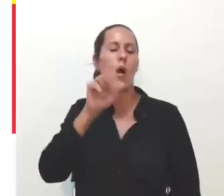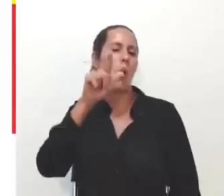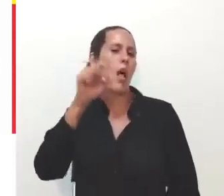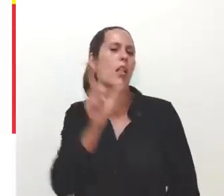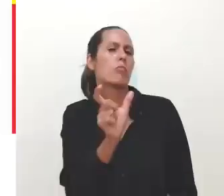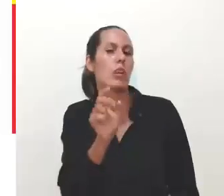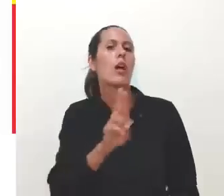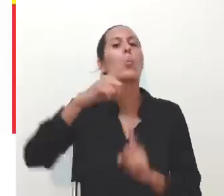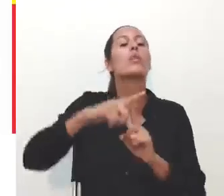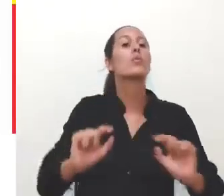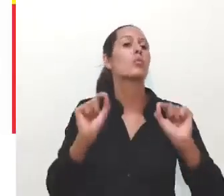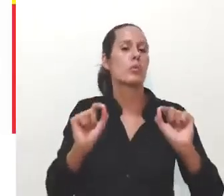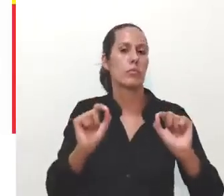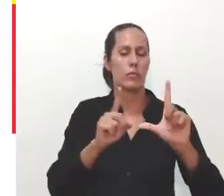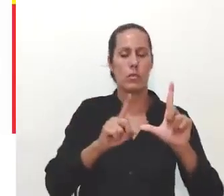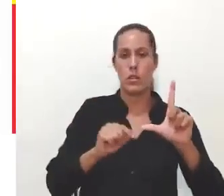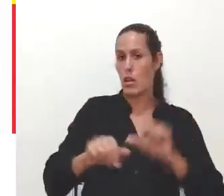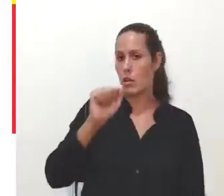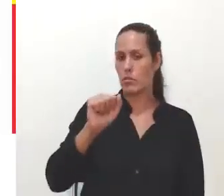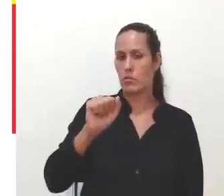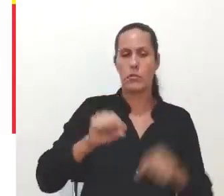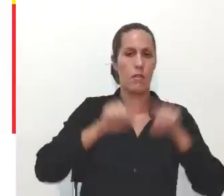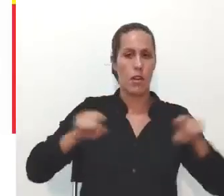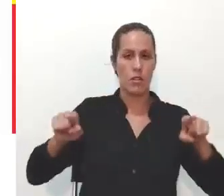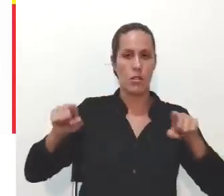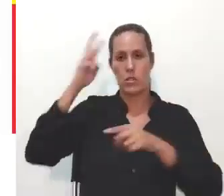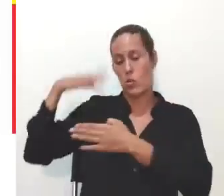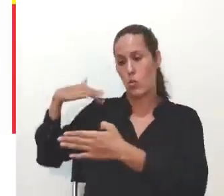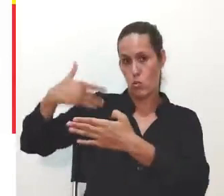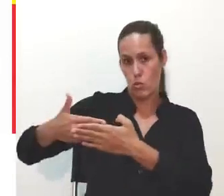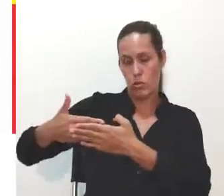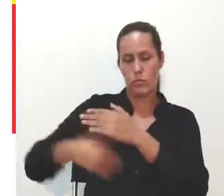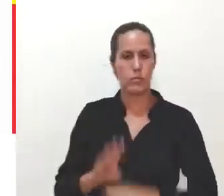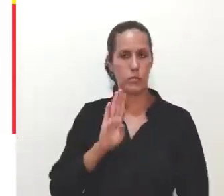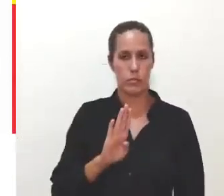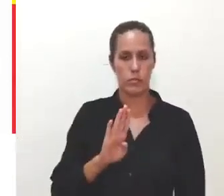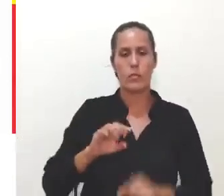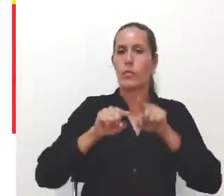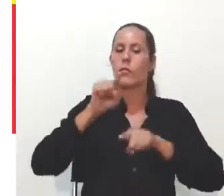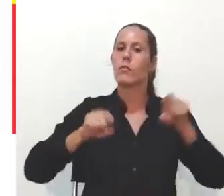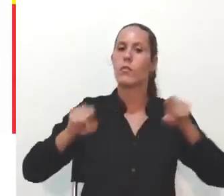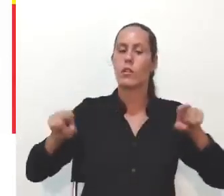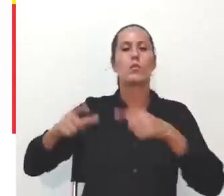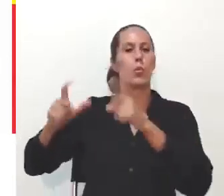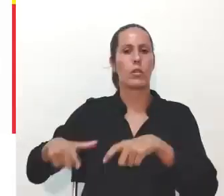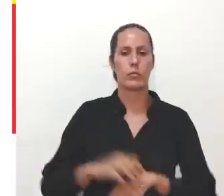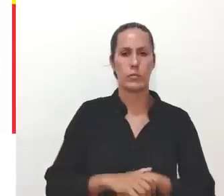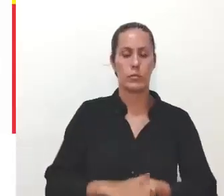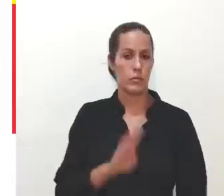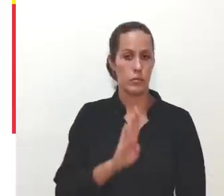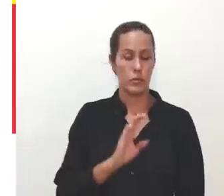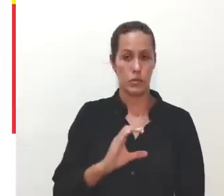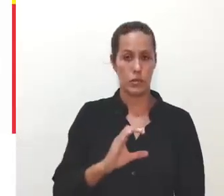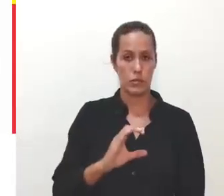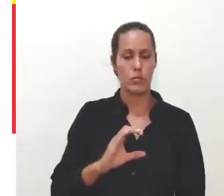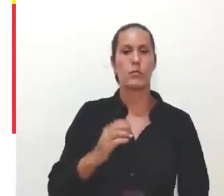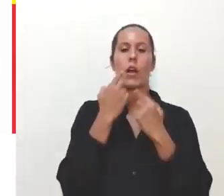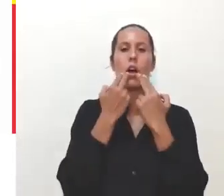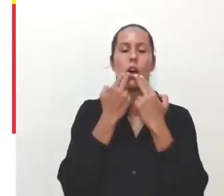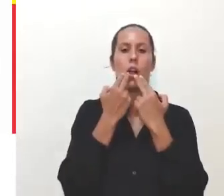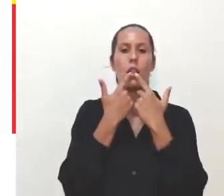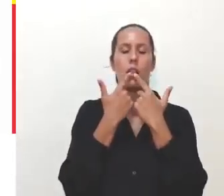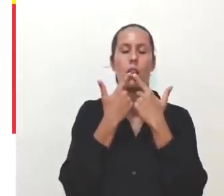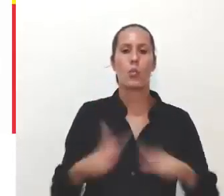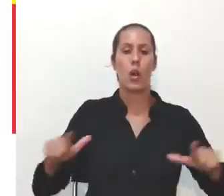qual é um tipo de: letra A, variação histórica, B, variação local, C,